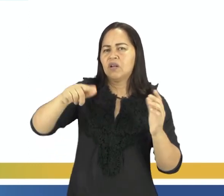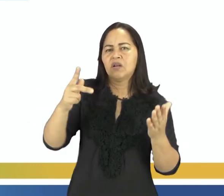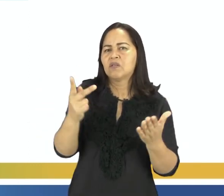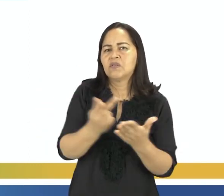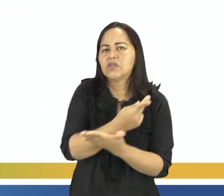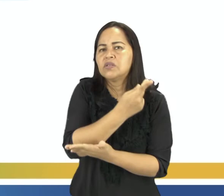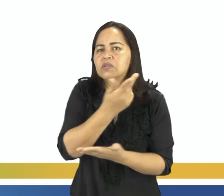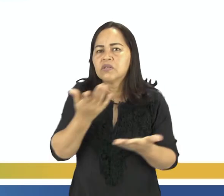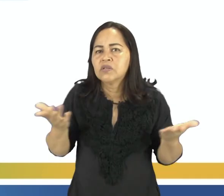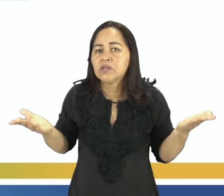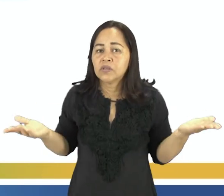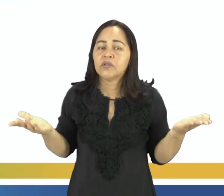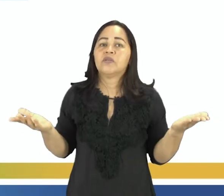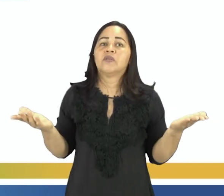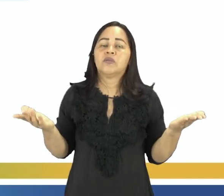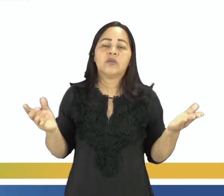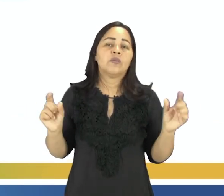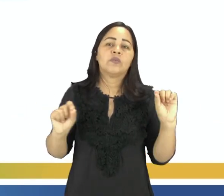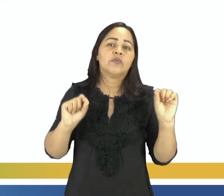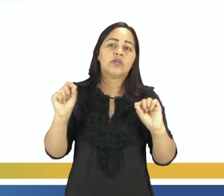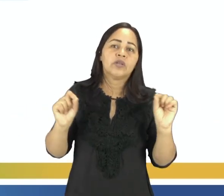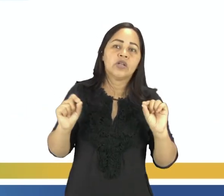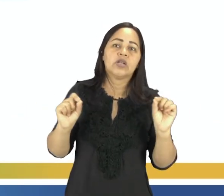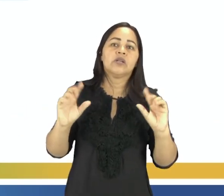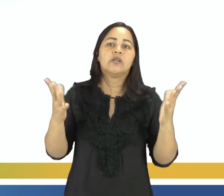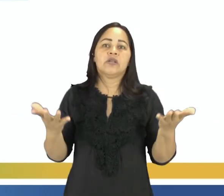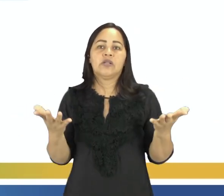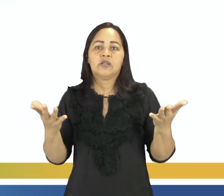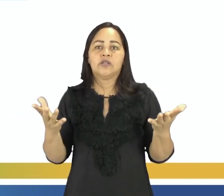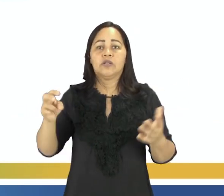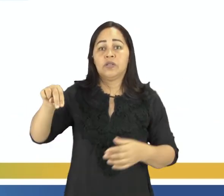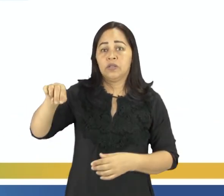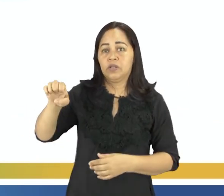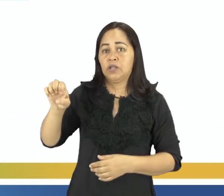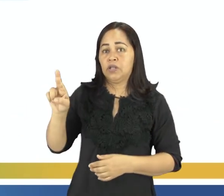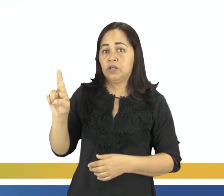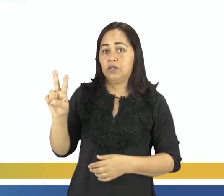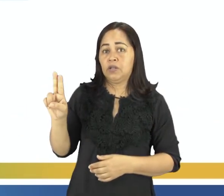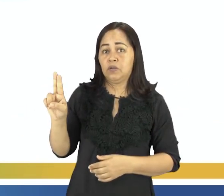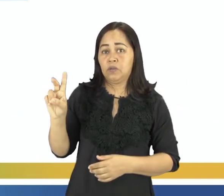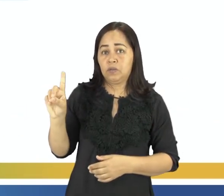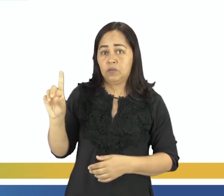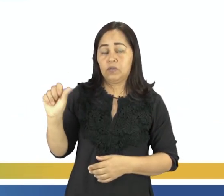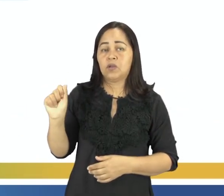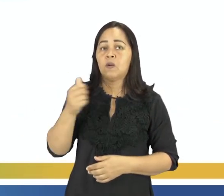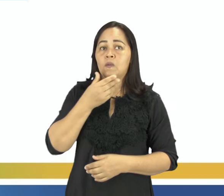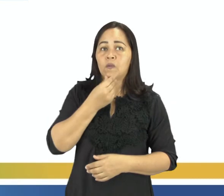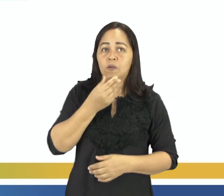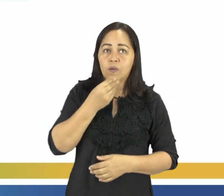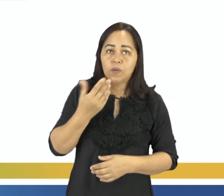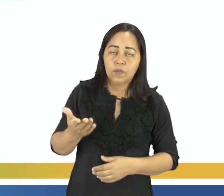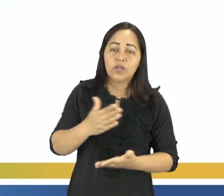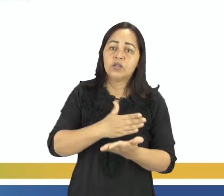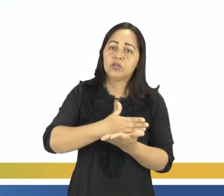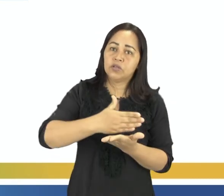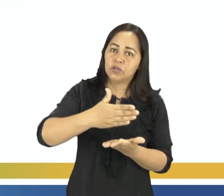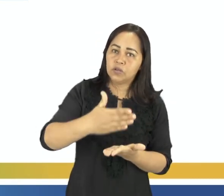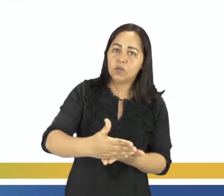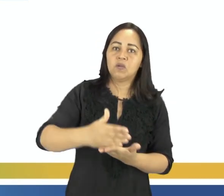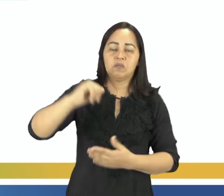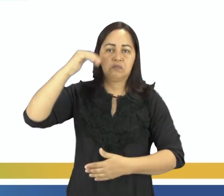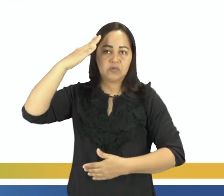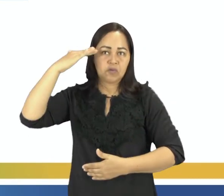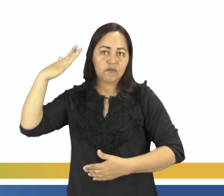ocorreram em 1927 para esse grande conhecimento de Pablo Neruda? Iniciou sua carreira como diplomata. Foi a partir